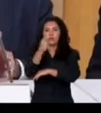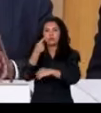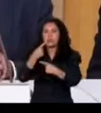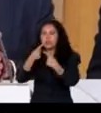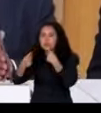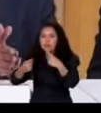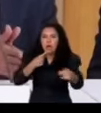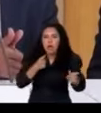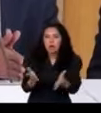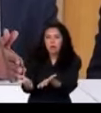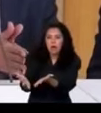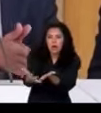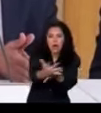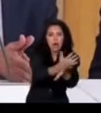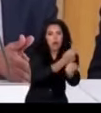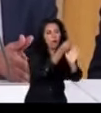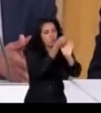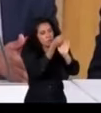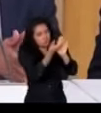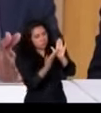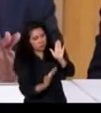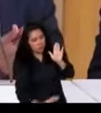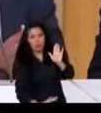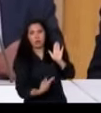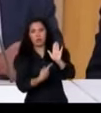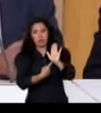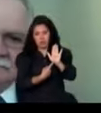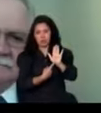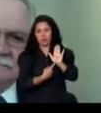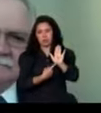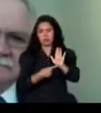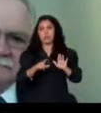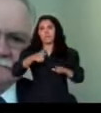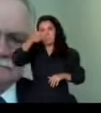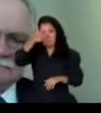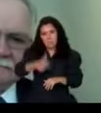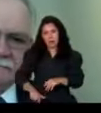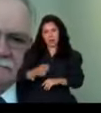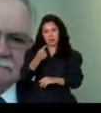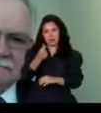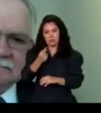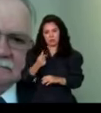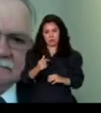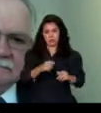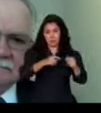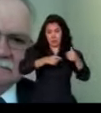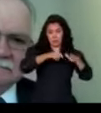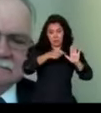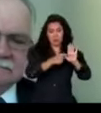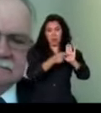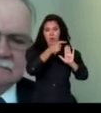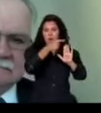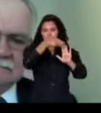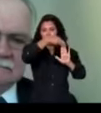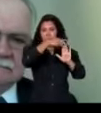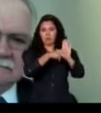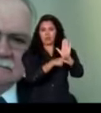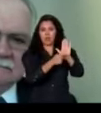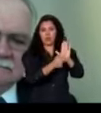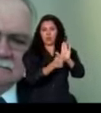justamente este segundo aporte de recursos que somado ao primeiro nós estamos falando já de R 23